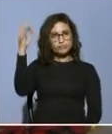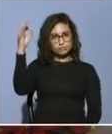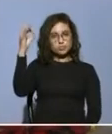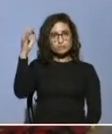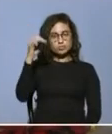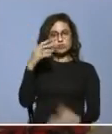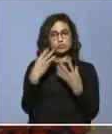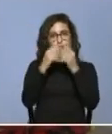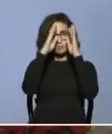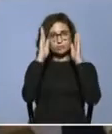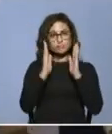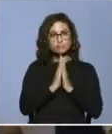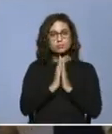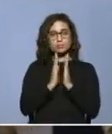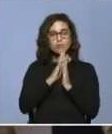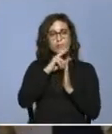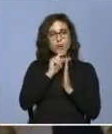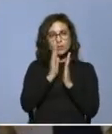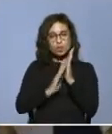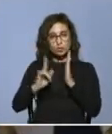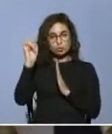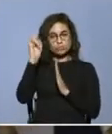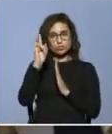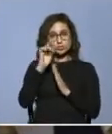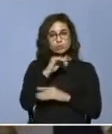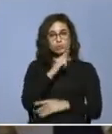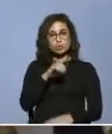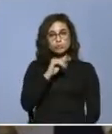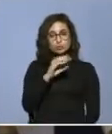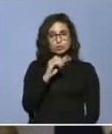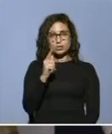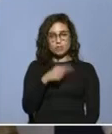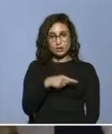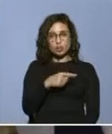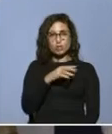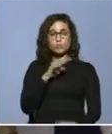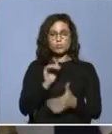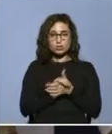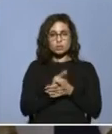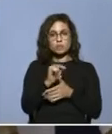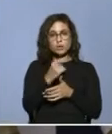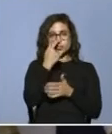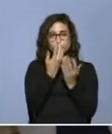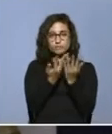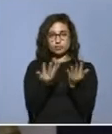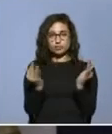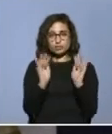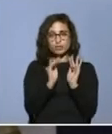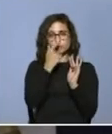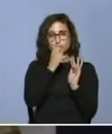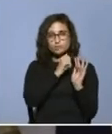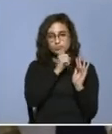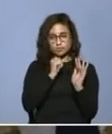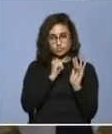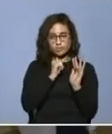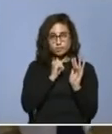Santa Maria, Mãe de Deus, São José, seu Esposo, os bem-aventurados apóstolos e gloriosos mártires, e todos os